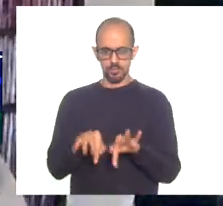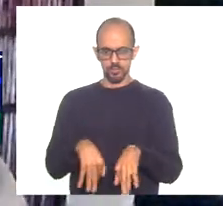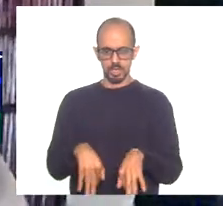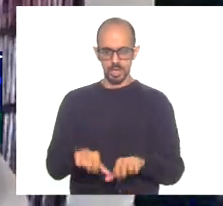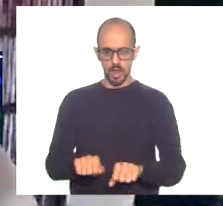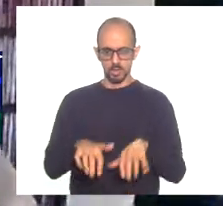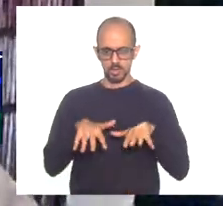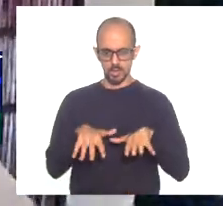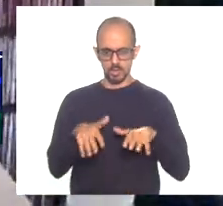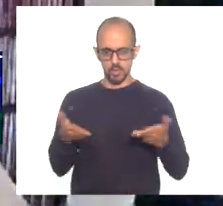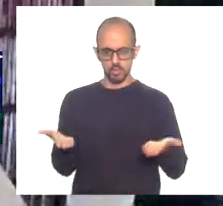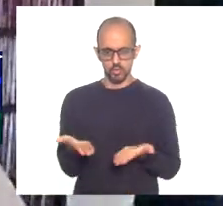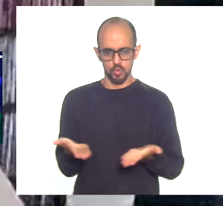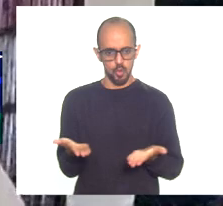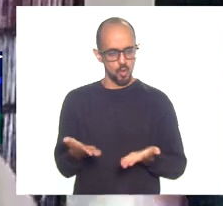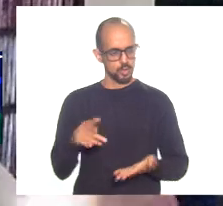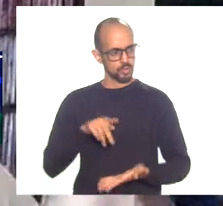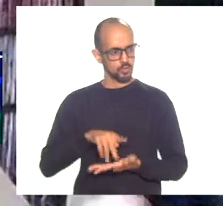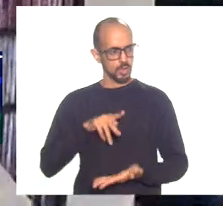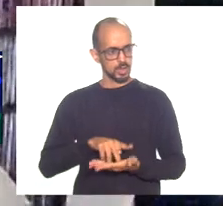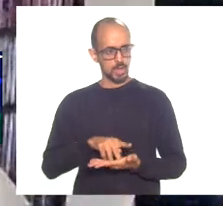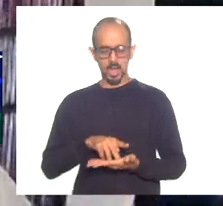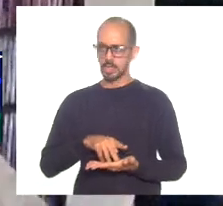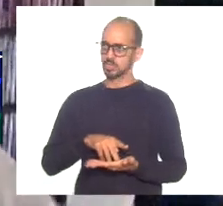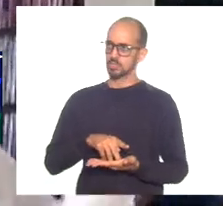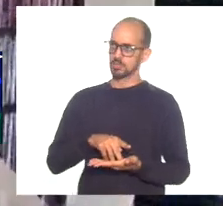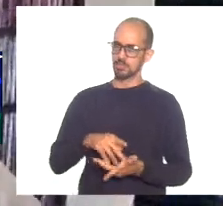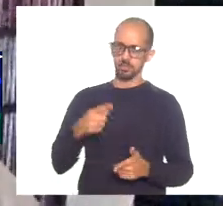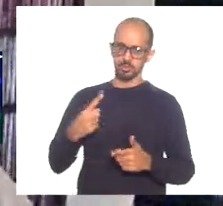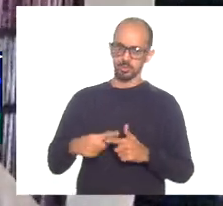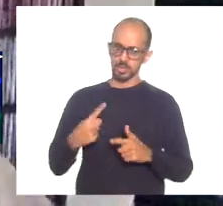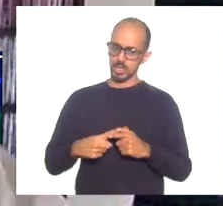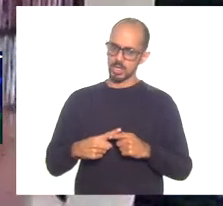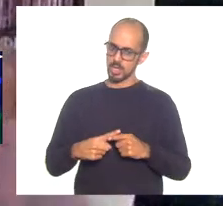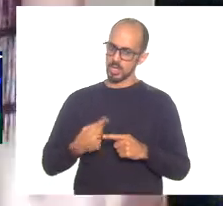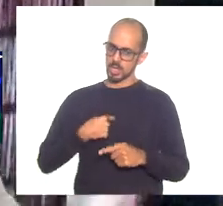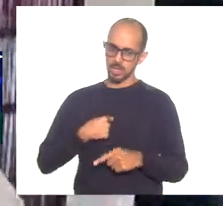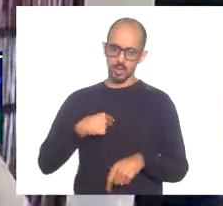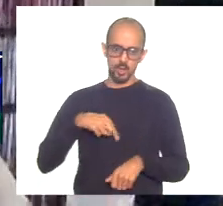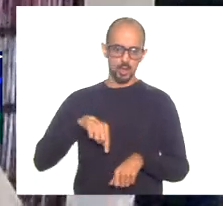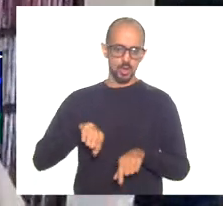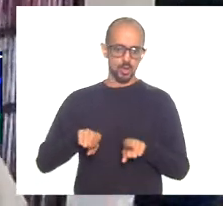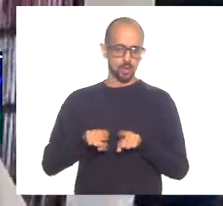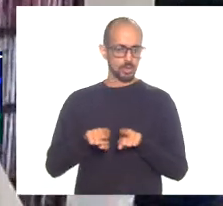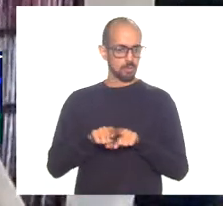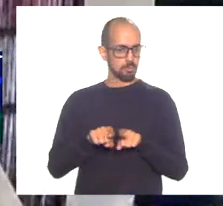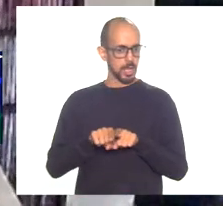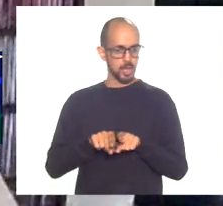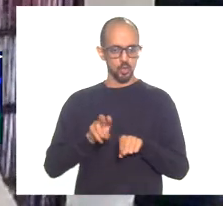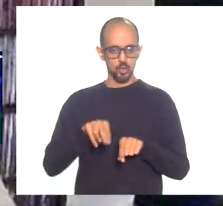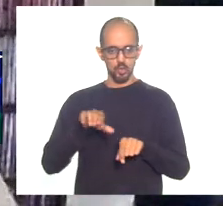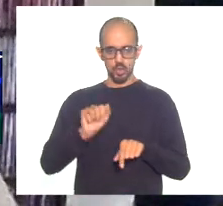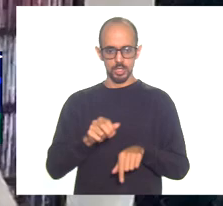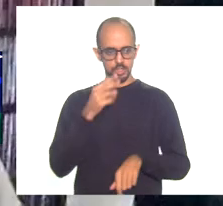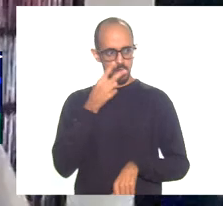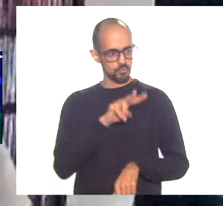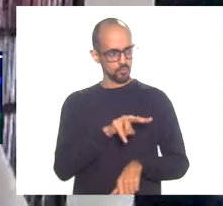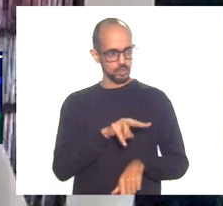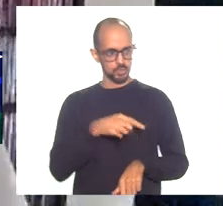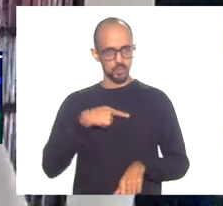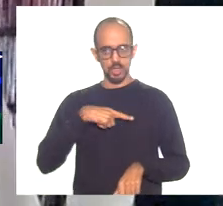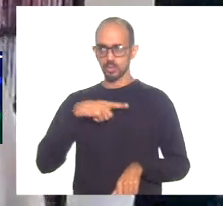sessão de hoje realmente olha aqui isso daí eu também nunca tinha assistido e eu tenho muito tempo de pagamento